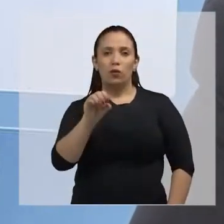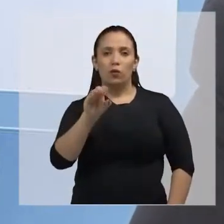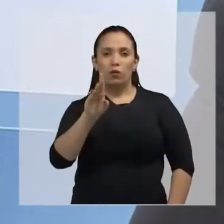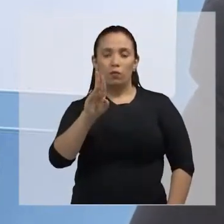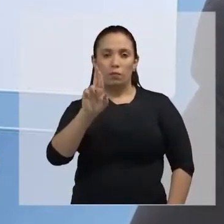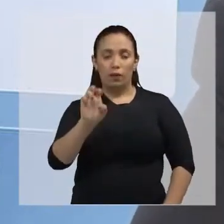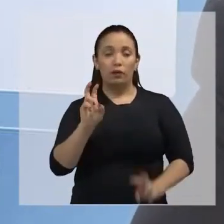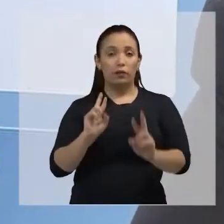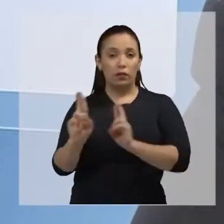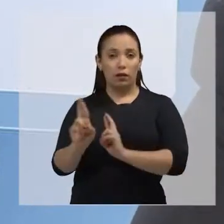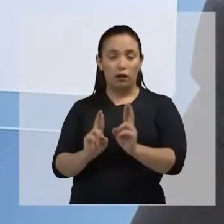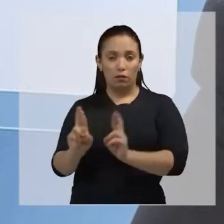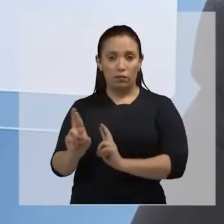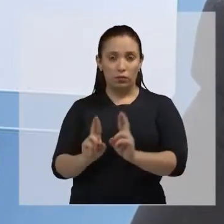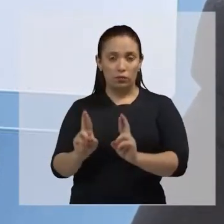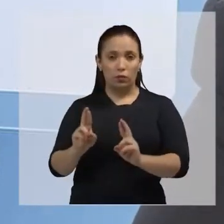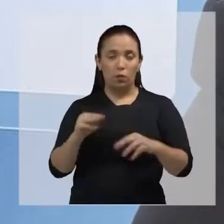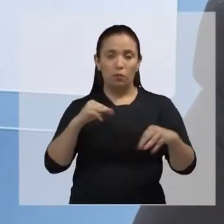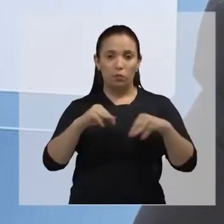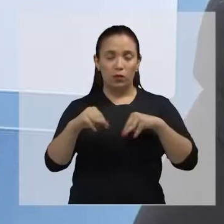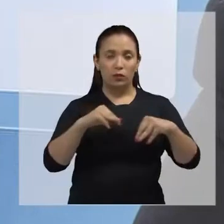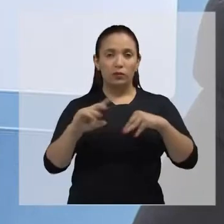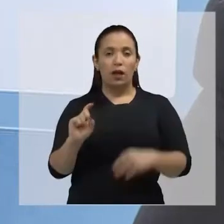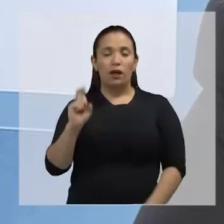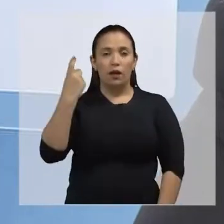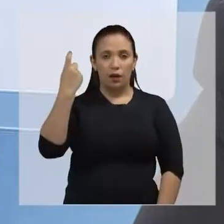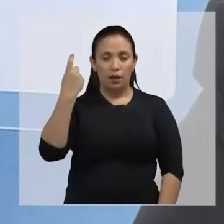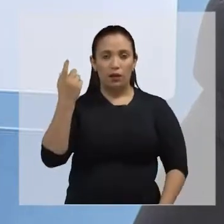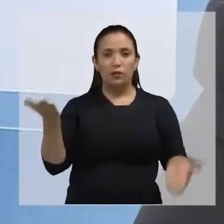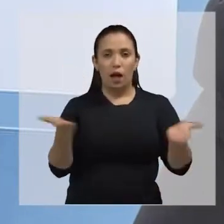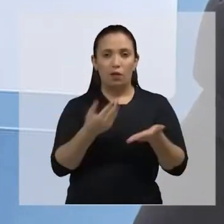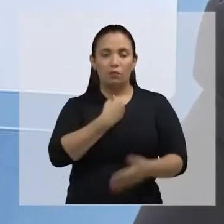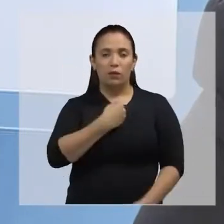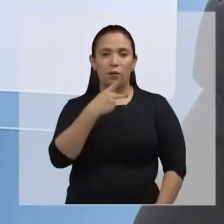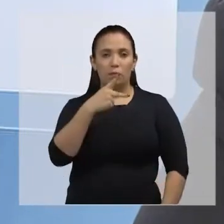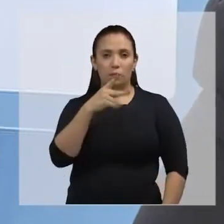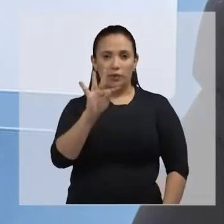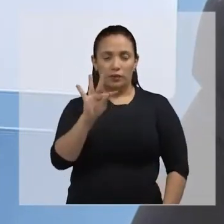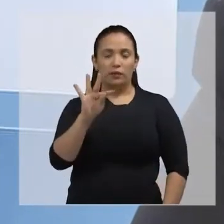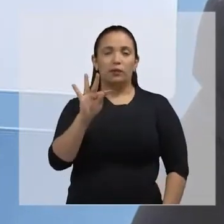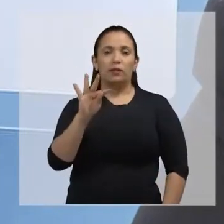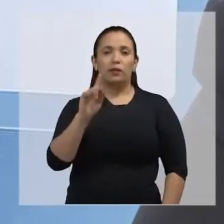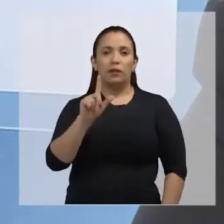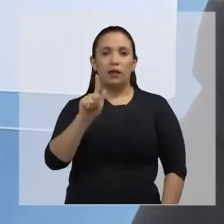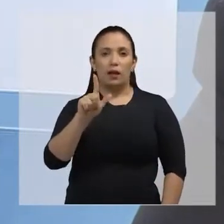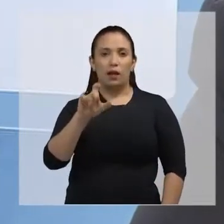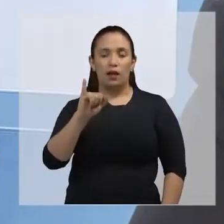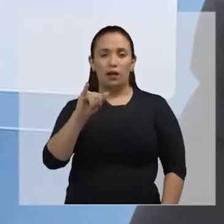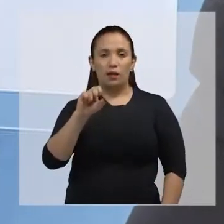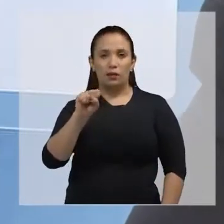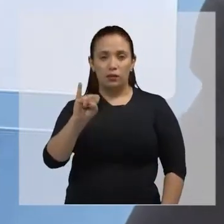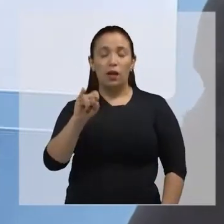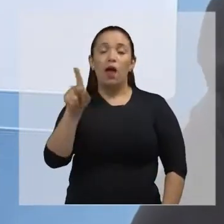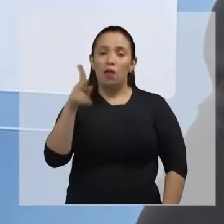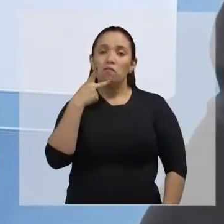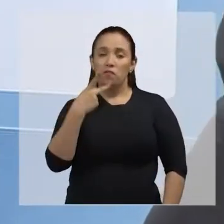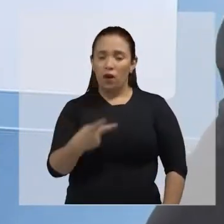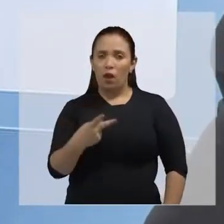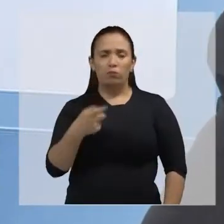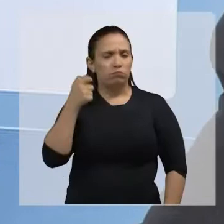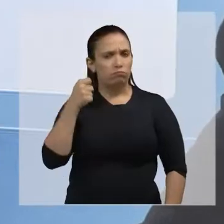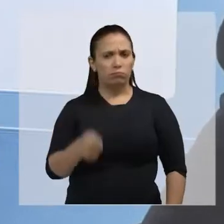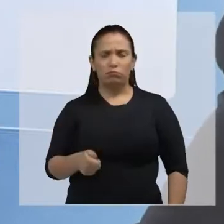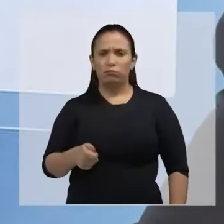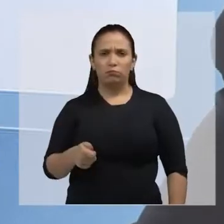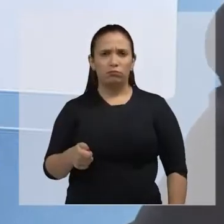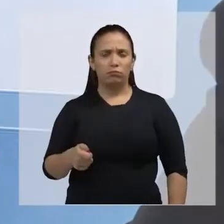Nobre entrevistou a ex-ministra, né, e atual presidente do PT, Gleice Hoffmann, e ela foi taxativa. Eles falaram